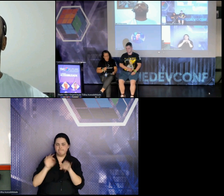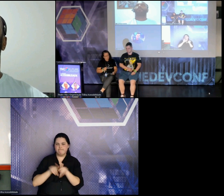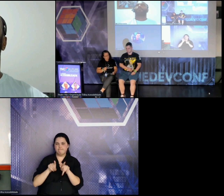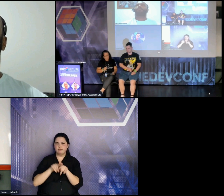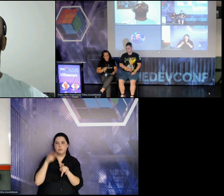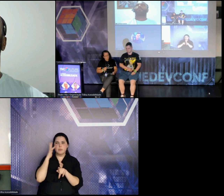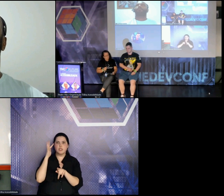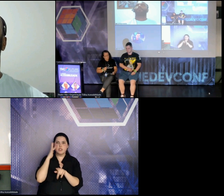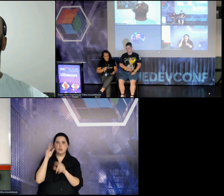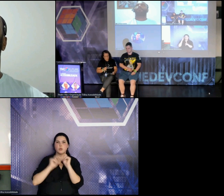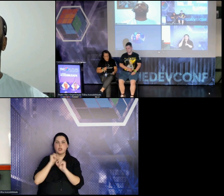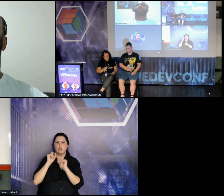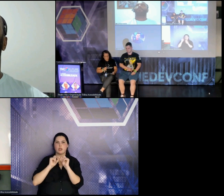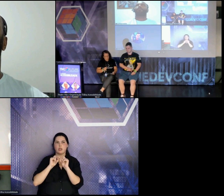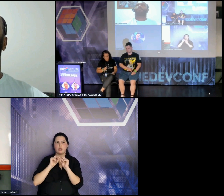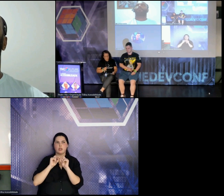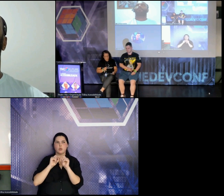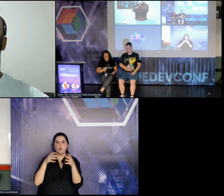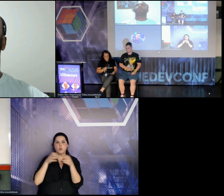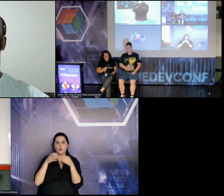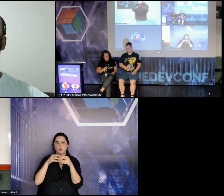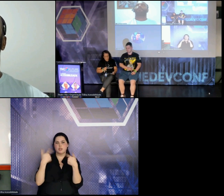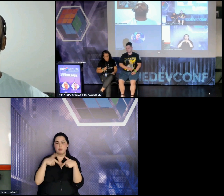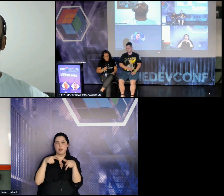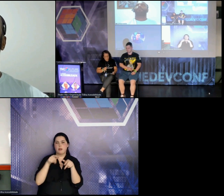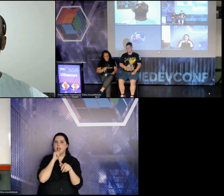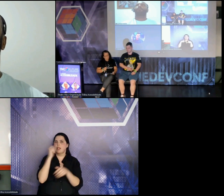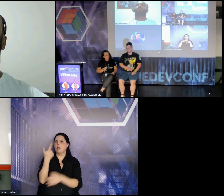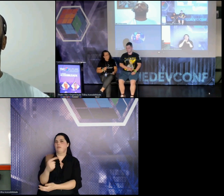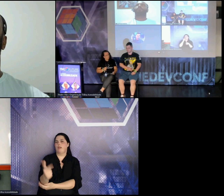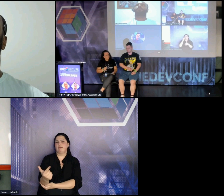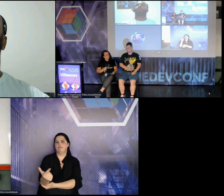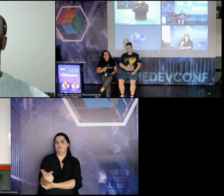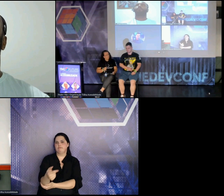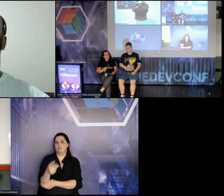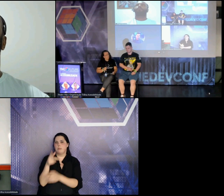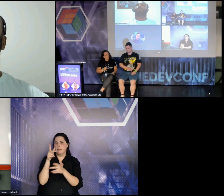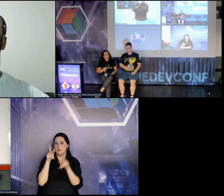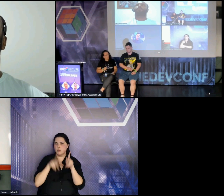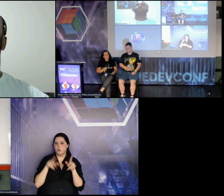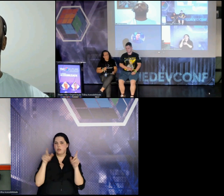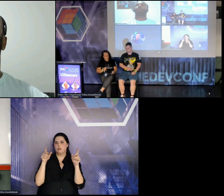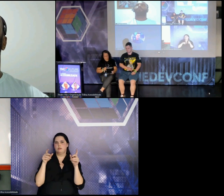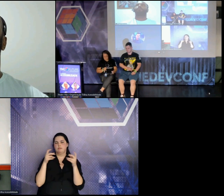muito os times que ainda não têm, né, pessoas